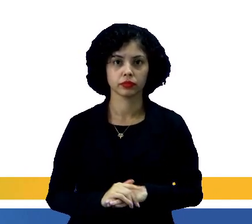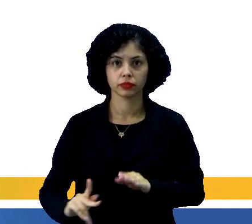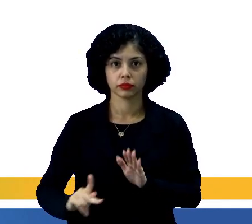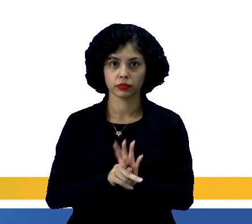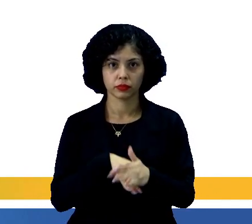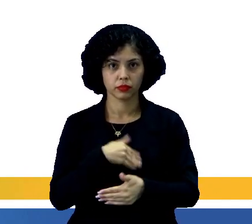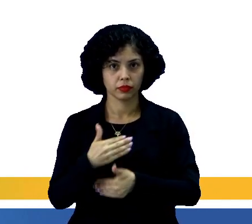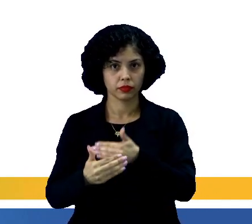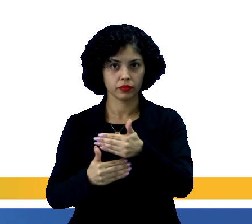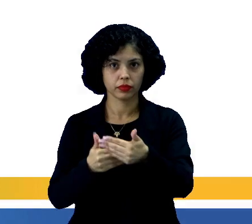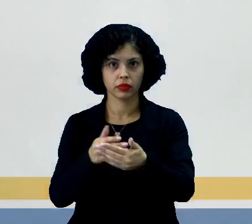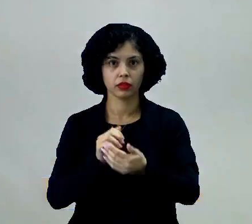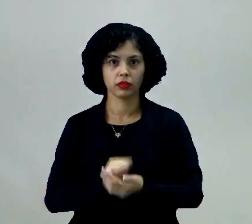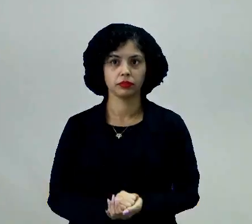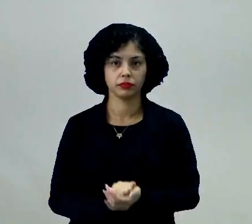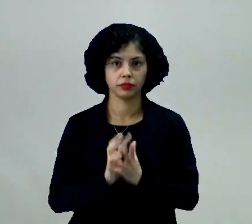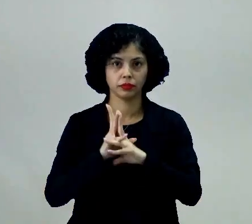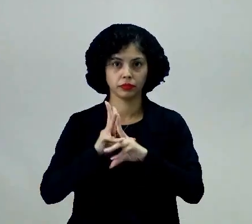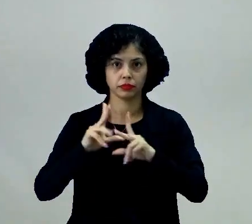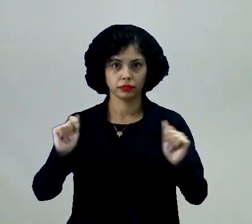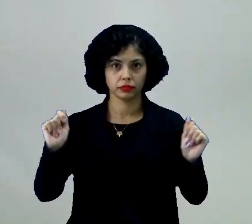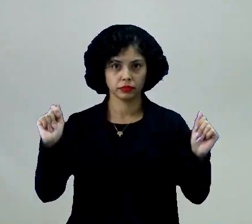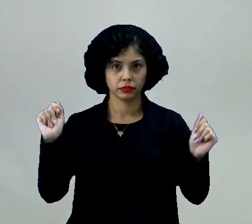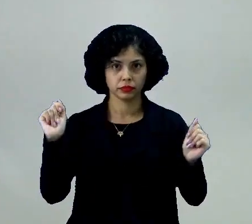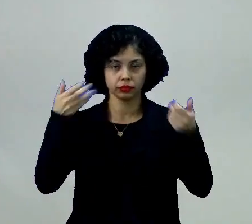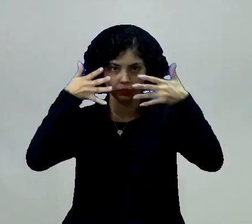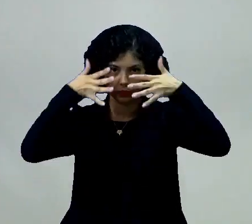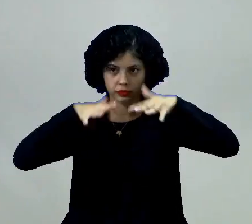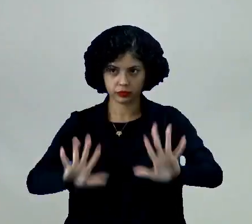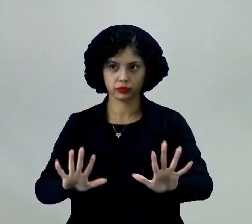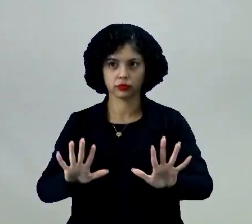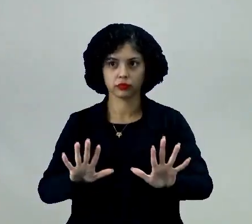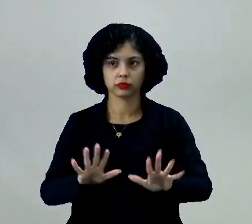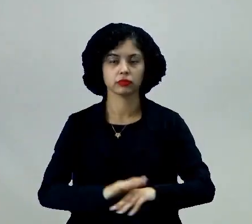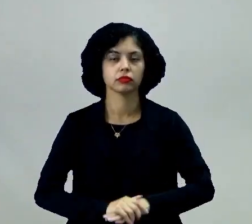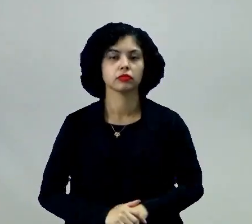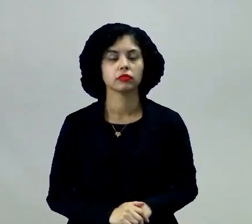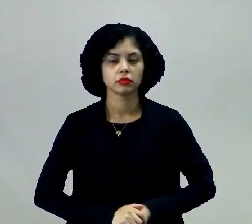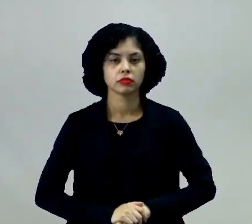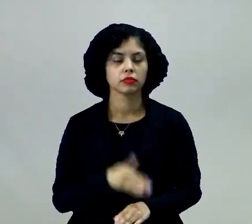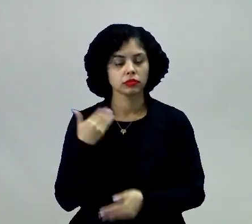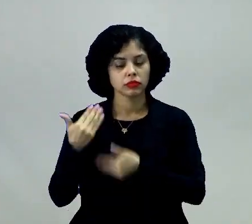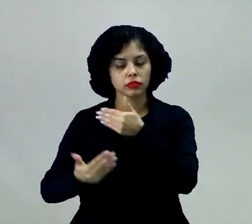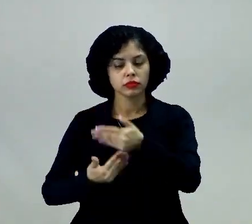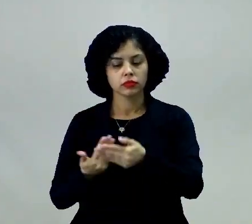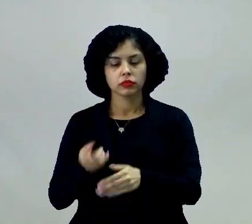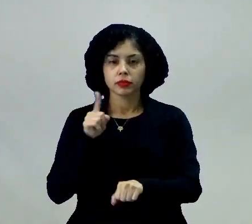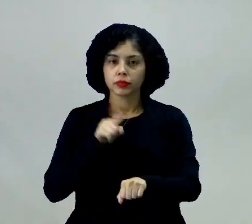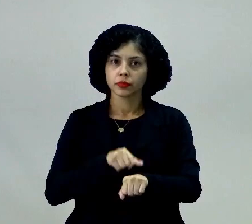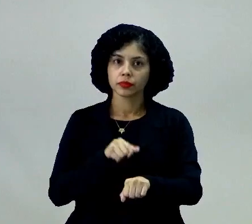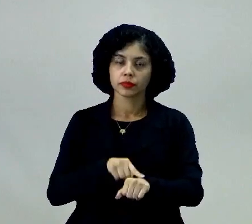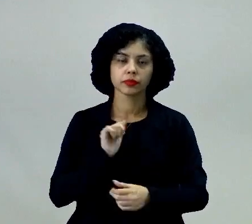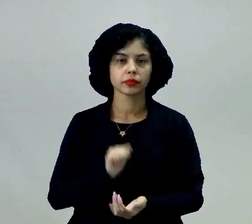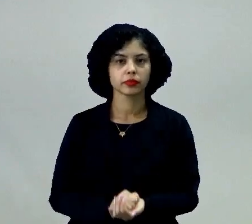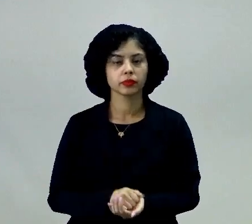justamente o processo de degradação ambiental. Ou seja, durante muito